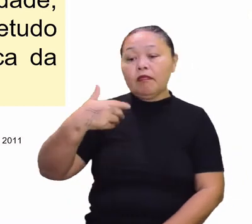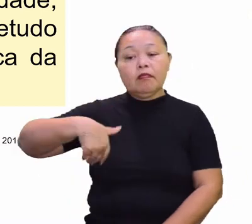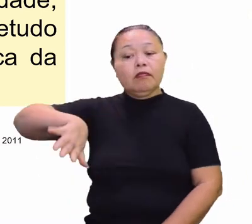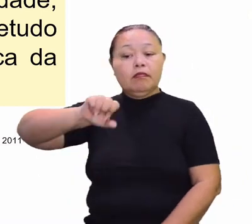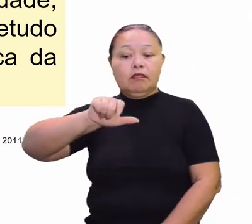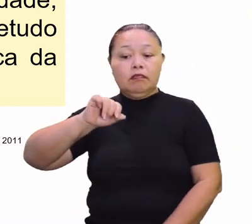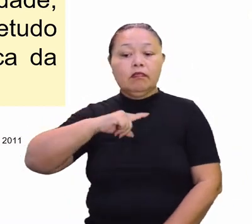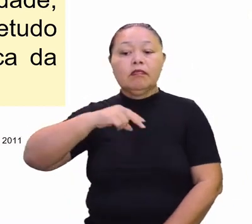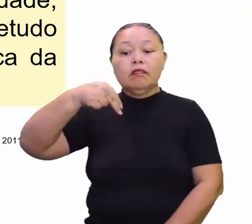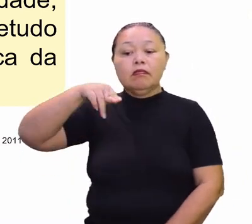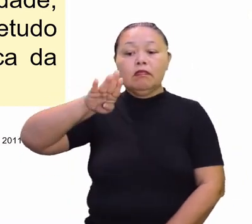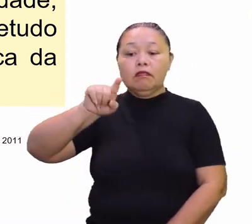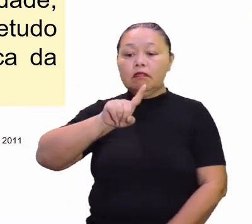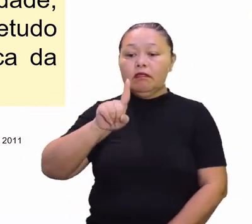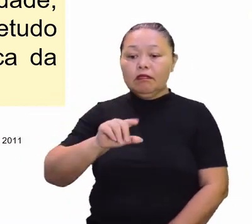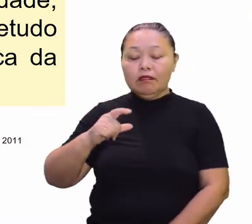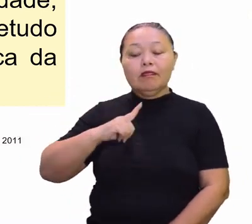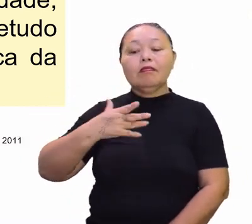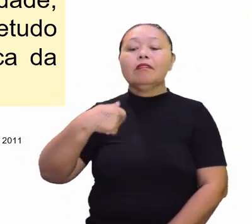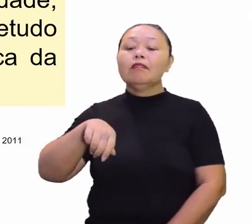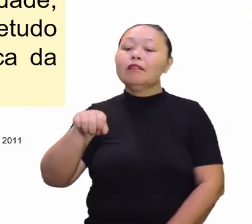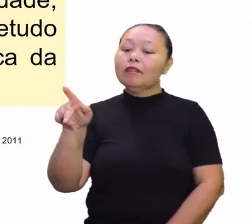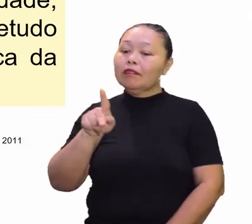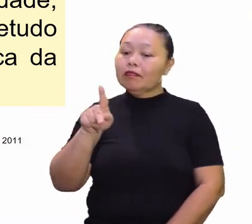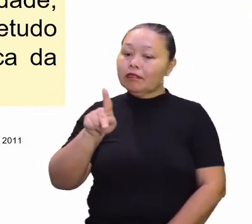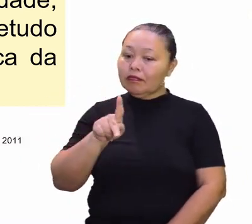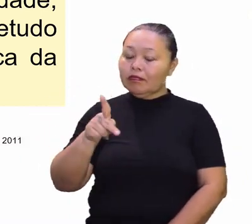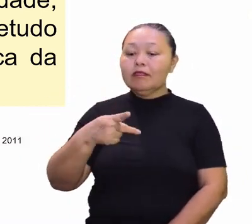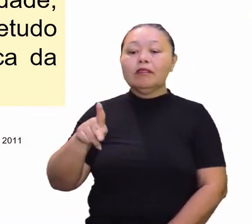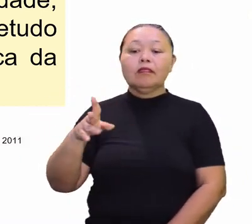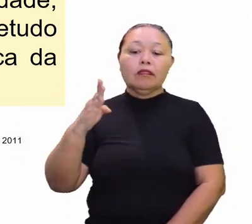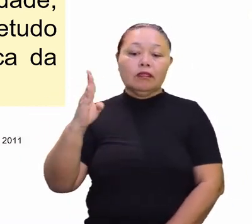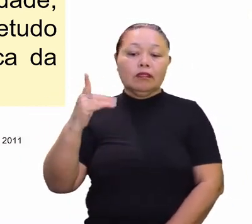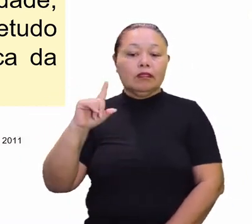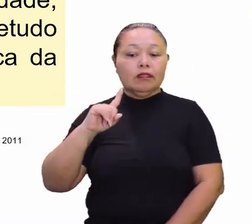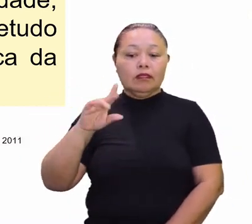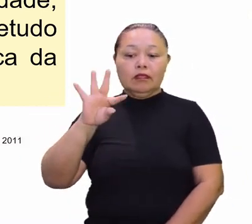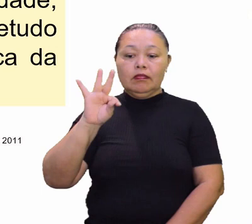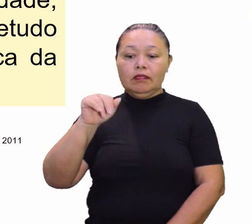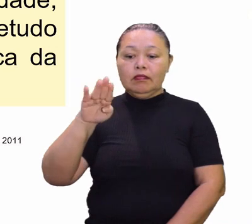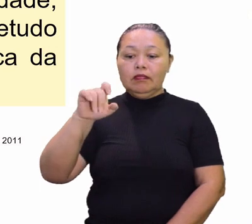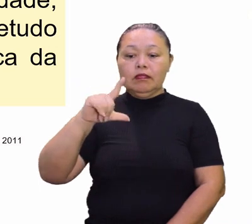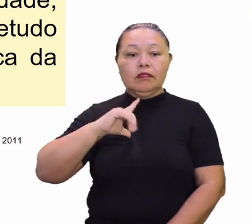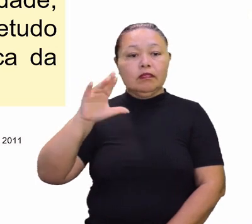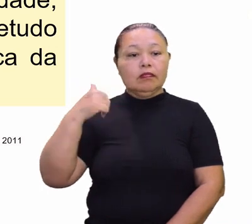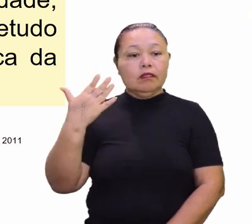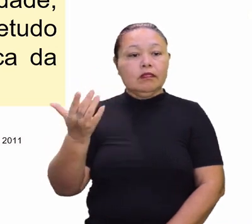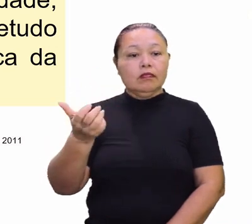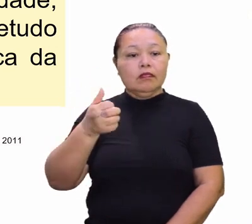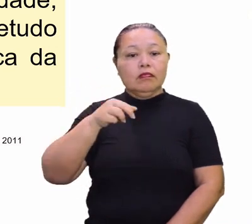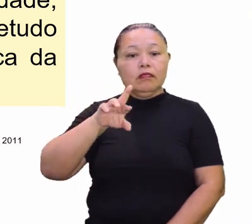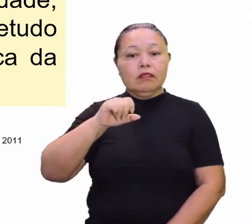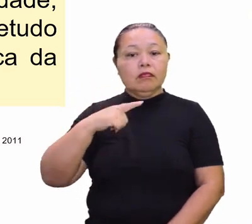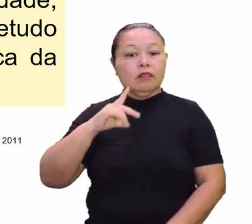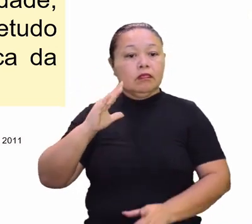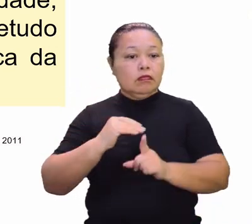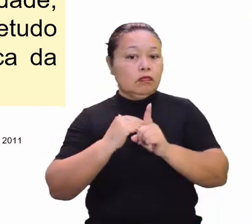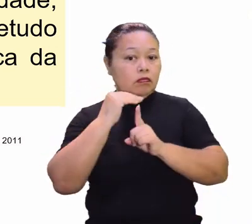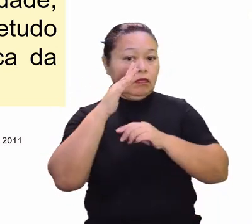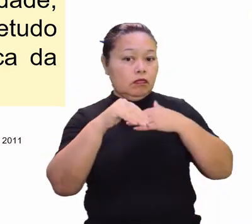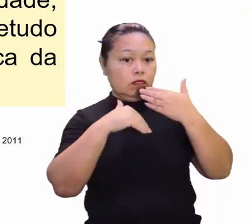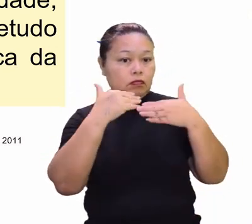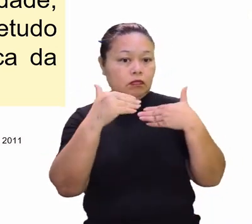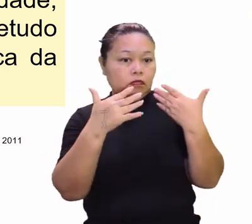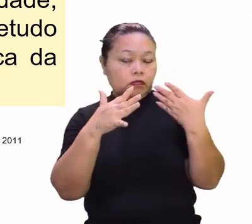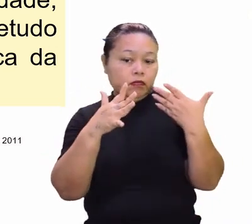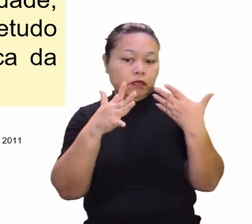solo na NBAZ, né? Com a professora Tábida, com o Jefferson. Isso. Então, em Rondônia, a gente vai falar sobre o argissolo. Vamos lá. Apresenta um grau de